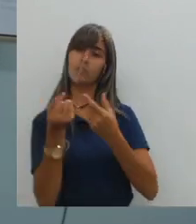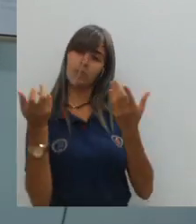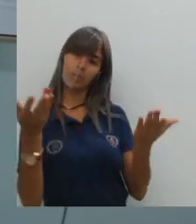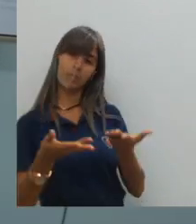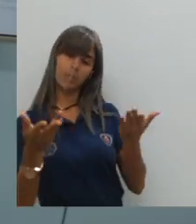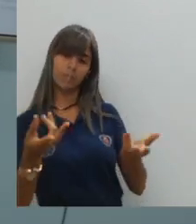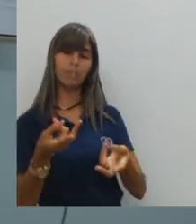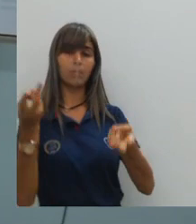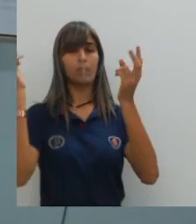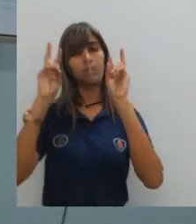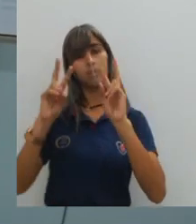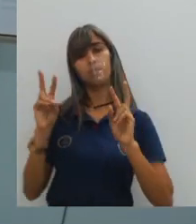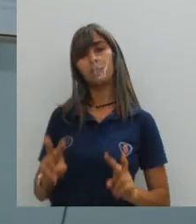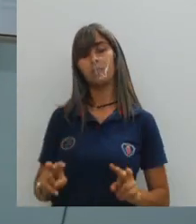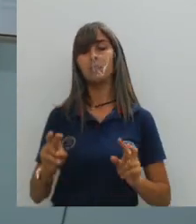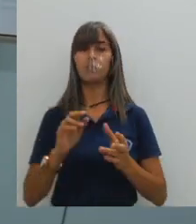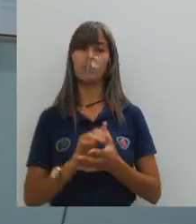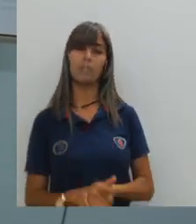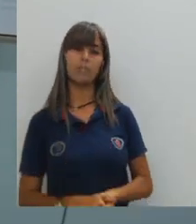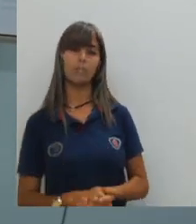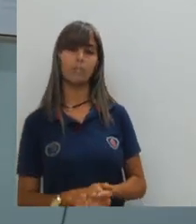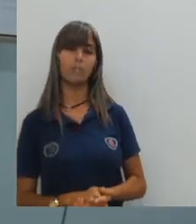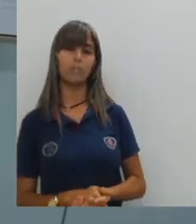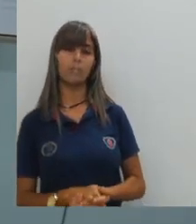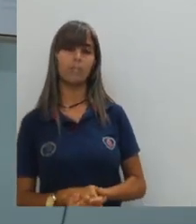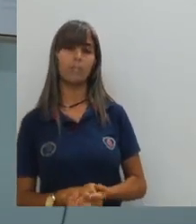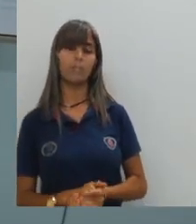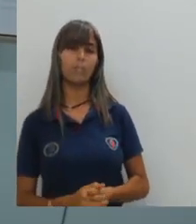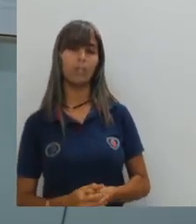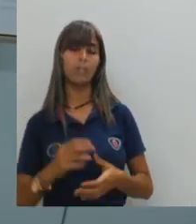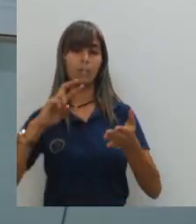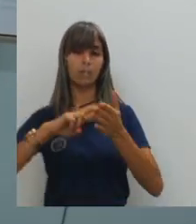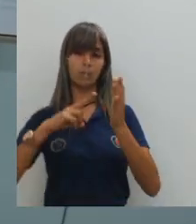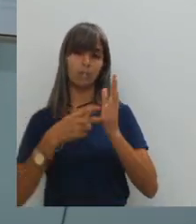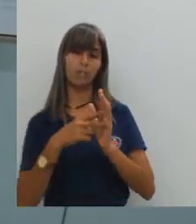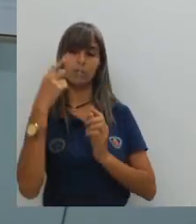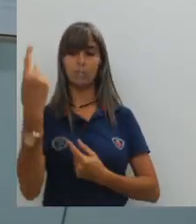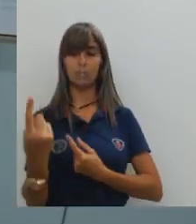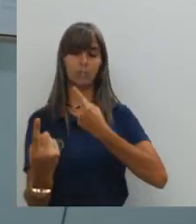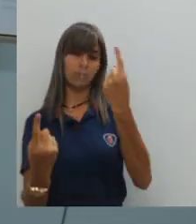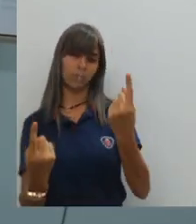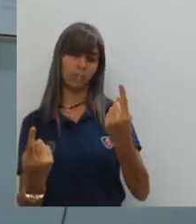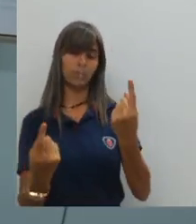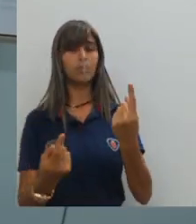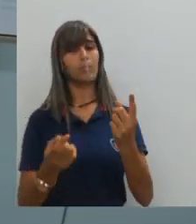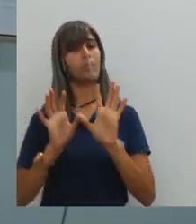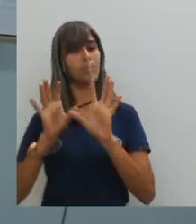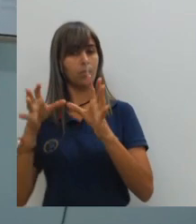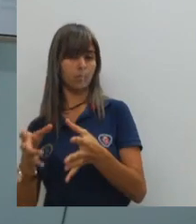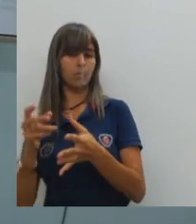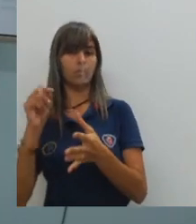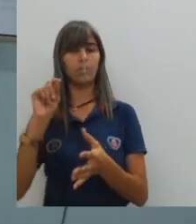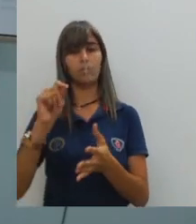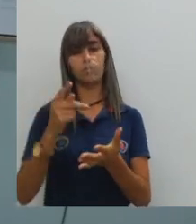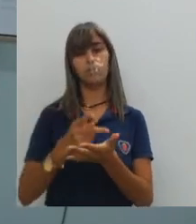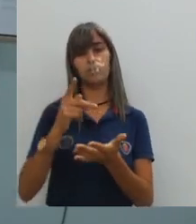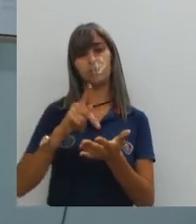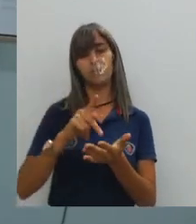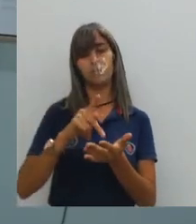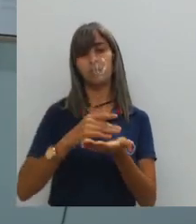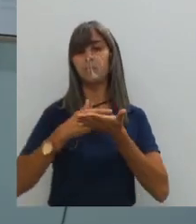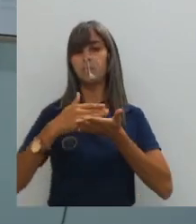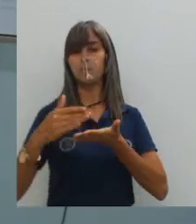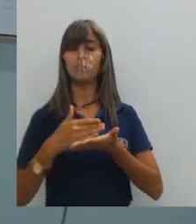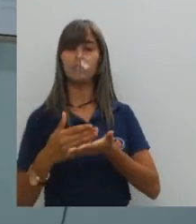uma visão do todo a partir das partes, certo? Quer dizer, os indivíduos e grupos têm observado a realidade circunstancial por meio